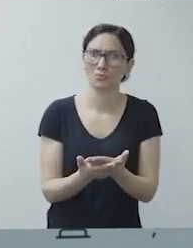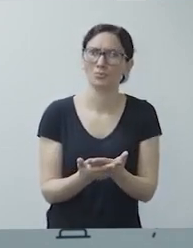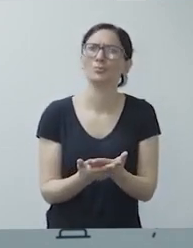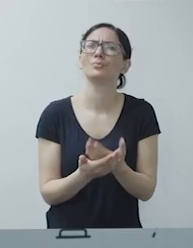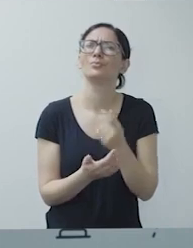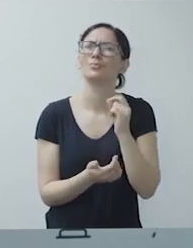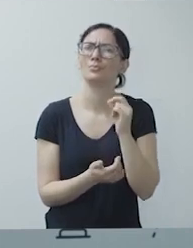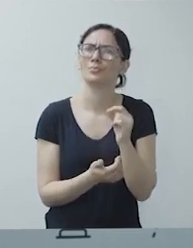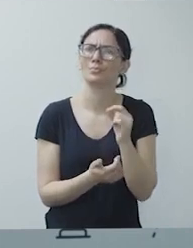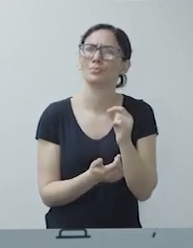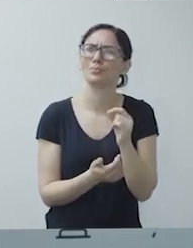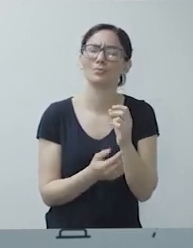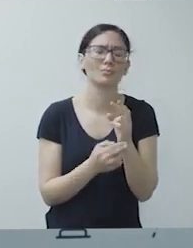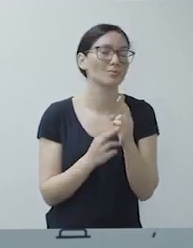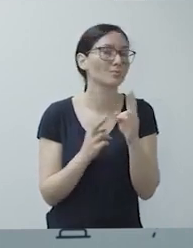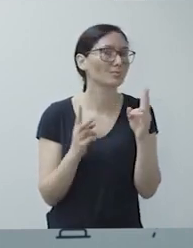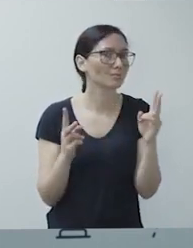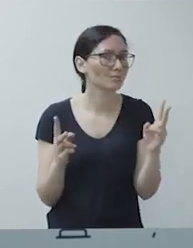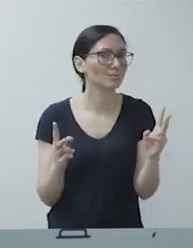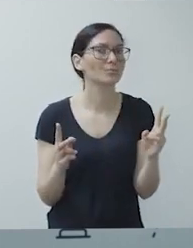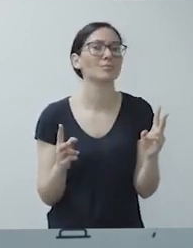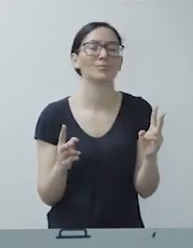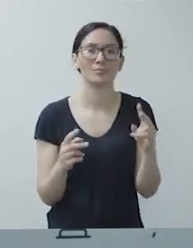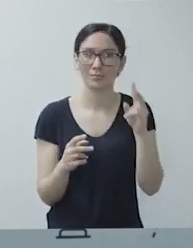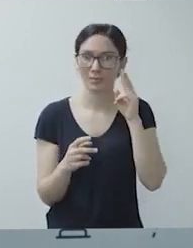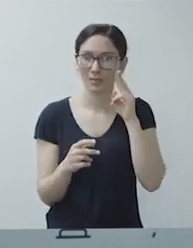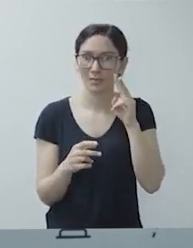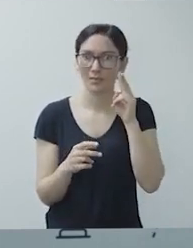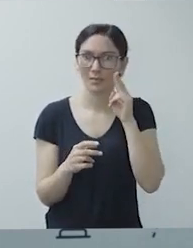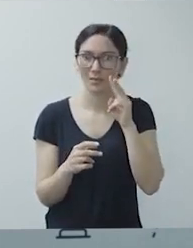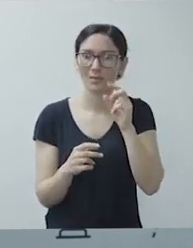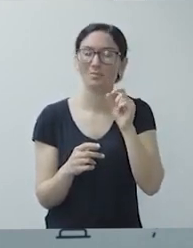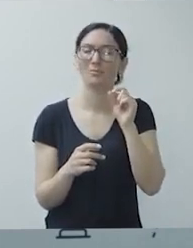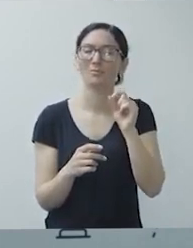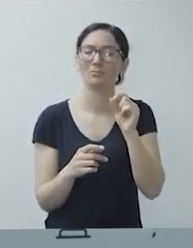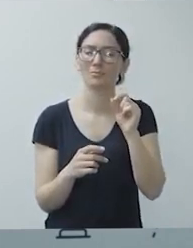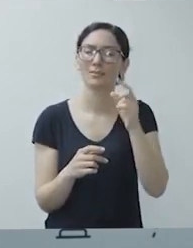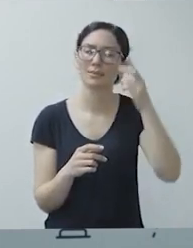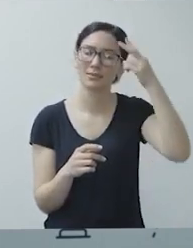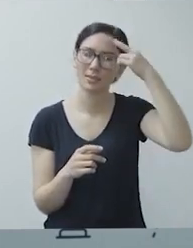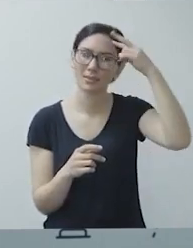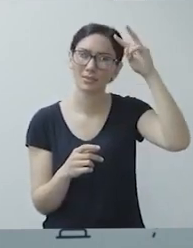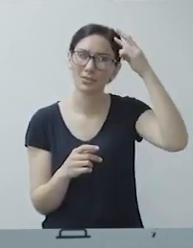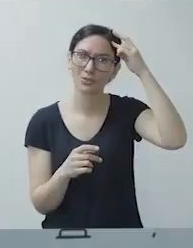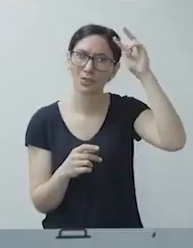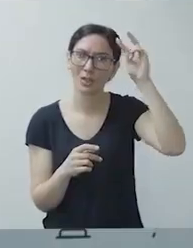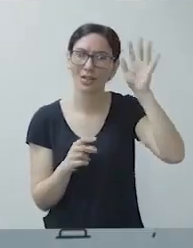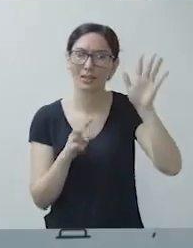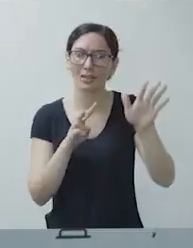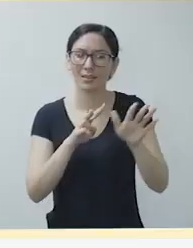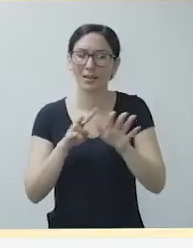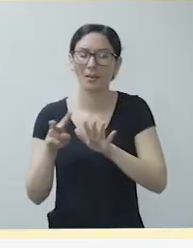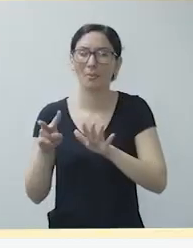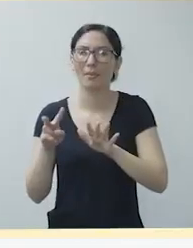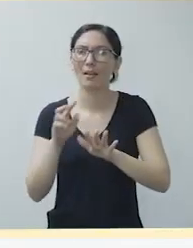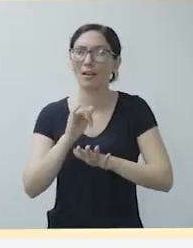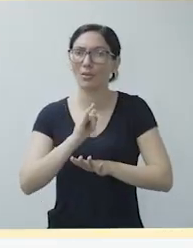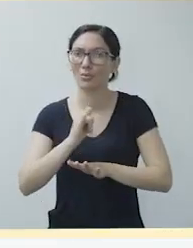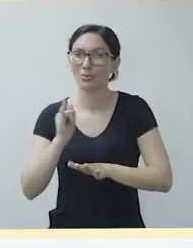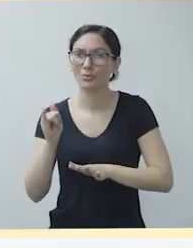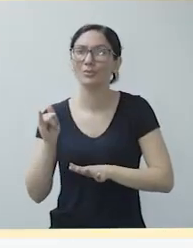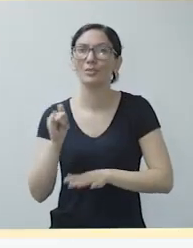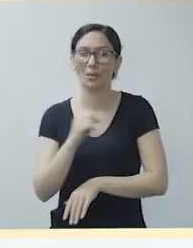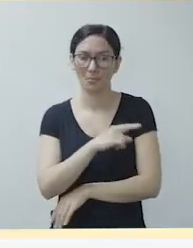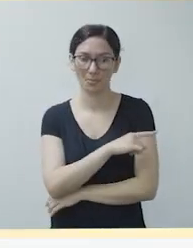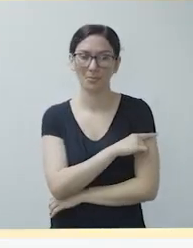será que teremos? Vocês se lembram da história que foi contada essa semana pelas professoras